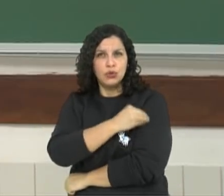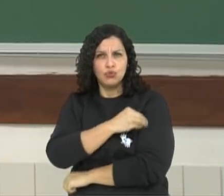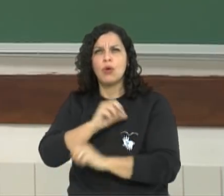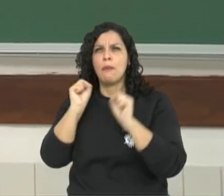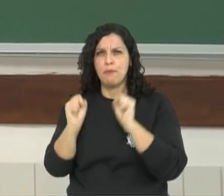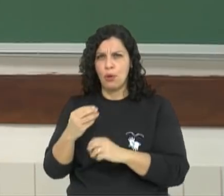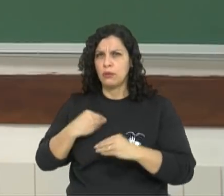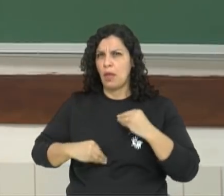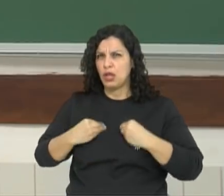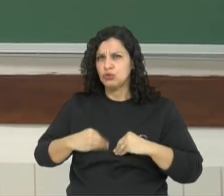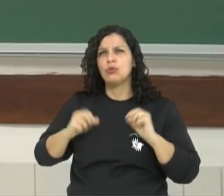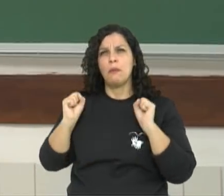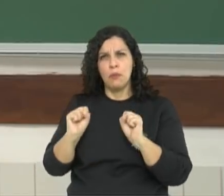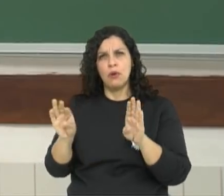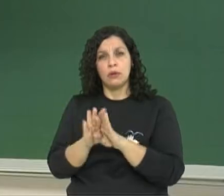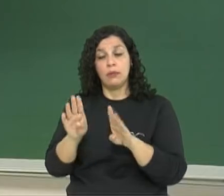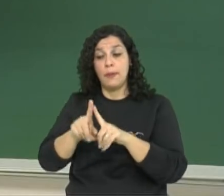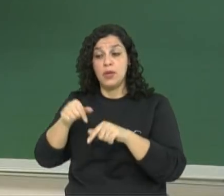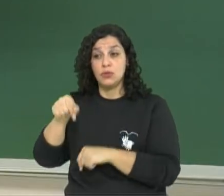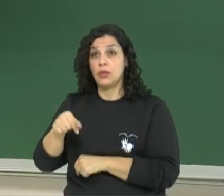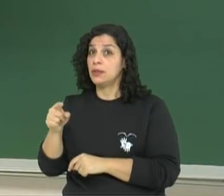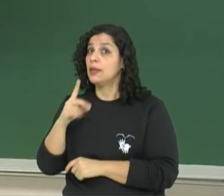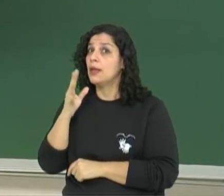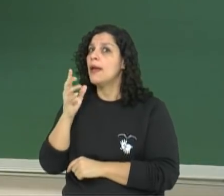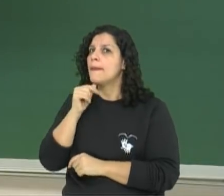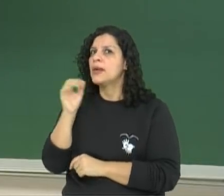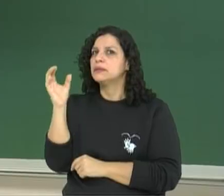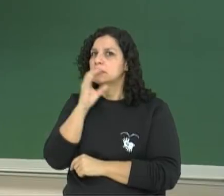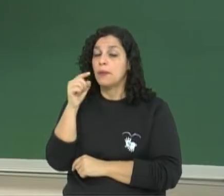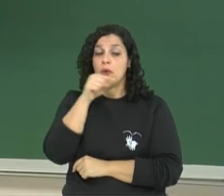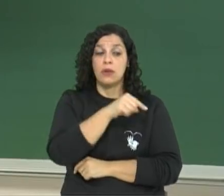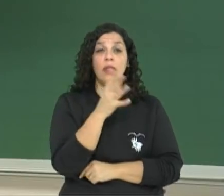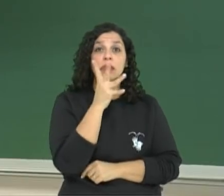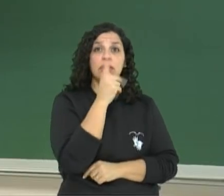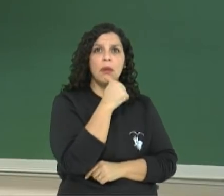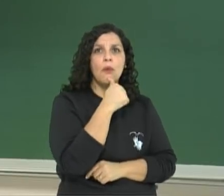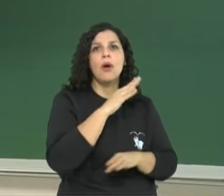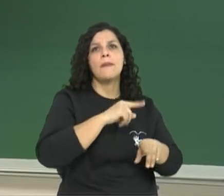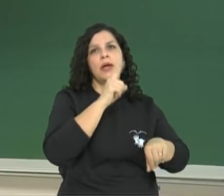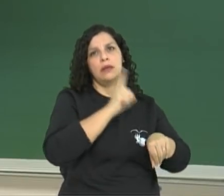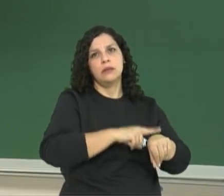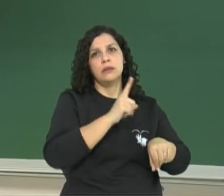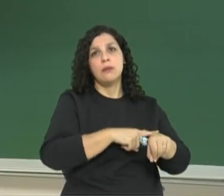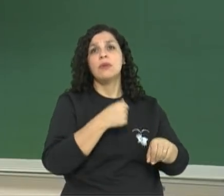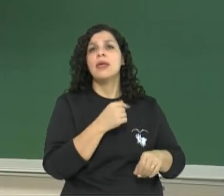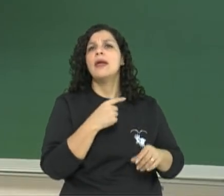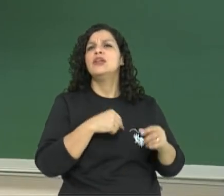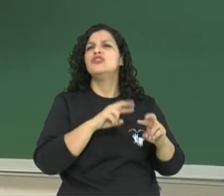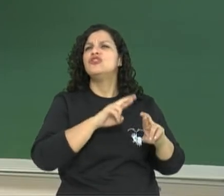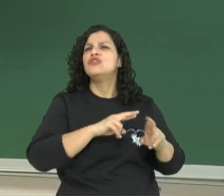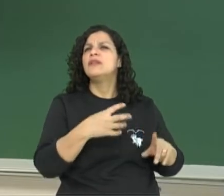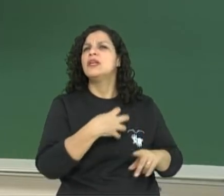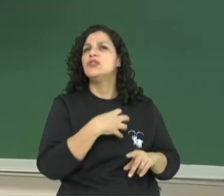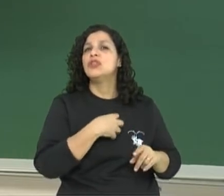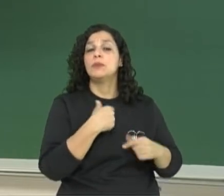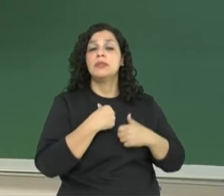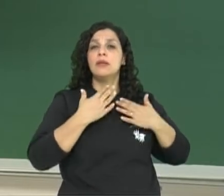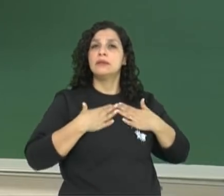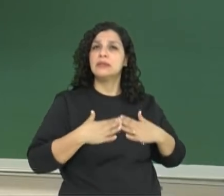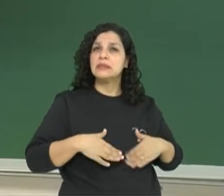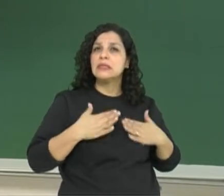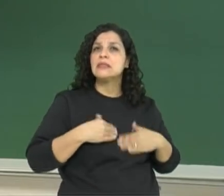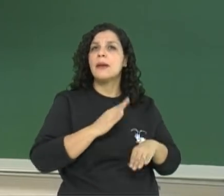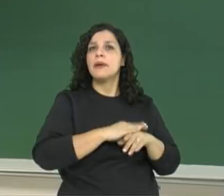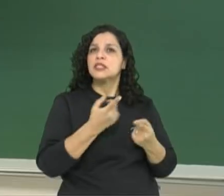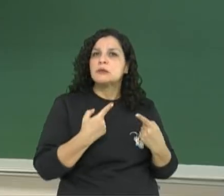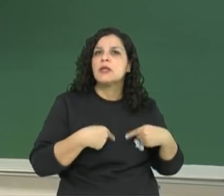entre os amadores, certo? E como os profissionais, eles também acabam tendo um tempinho um pouco maior de descanso, né? Para